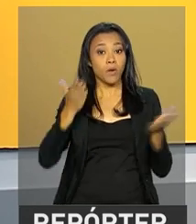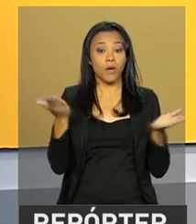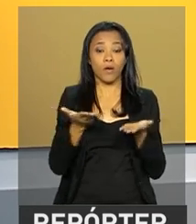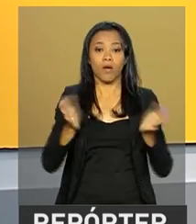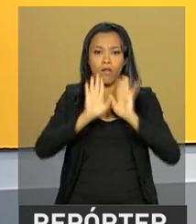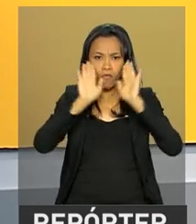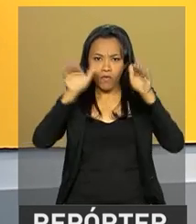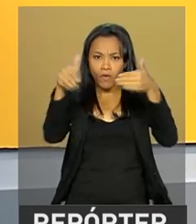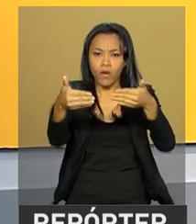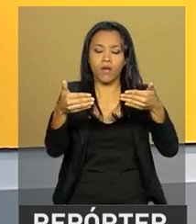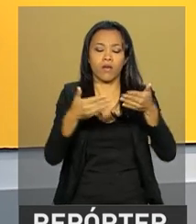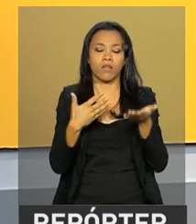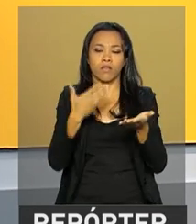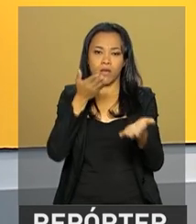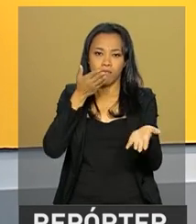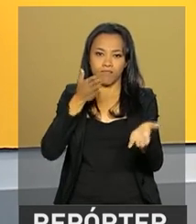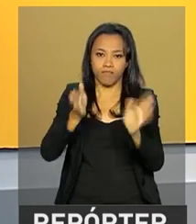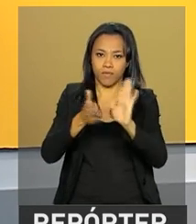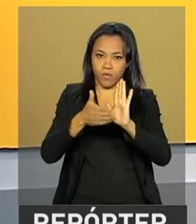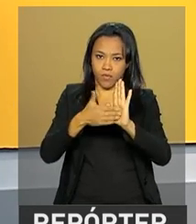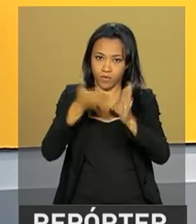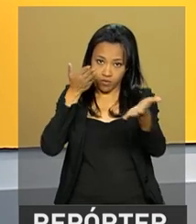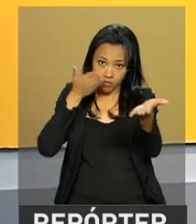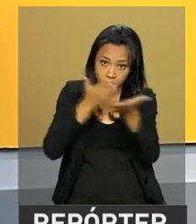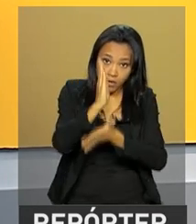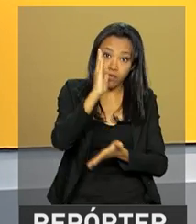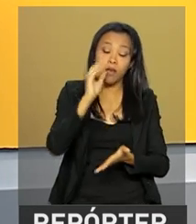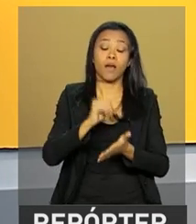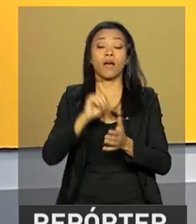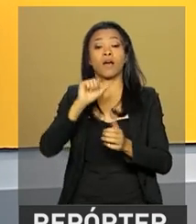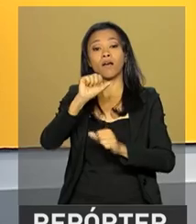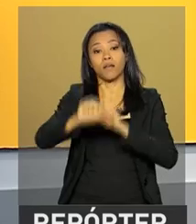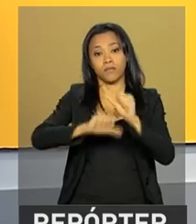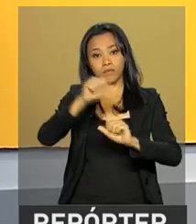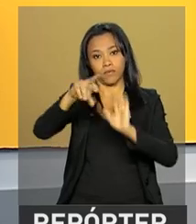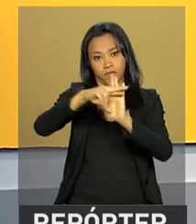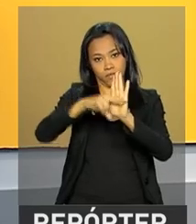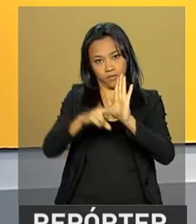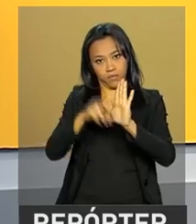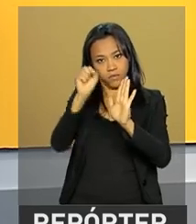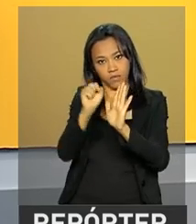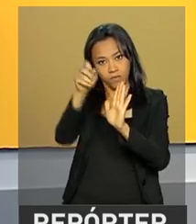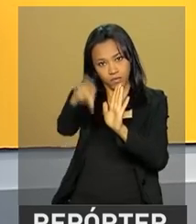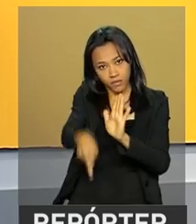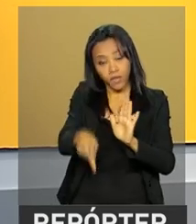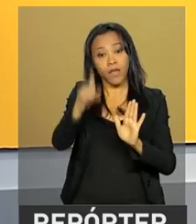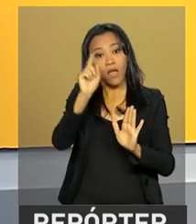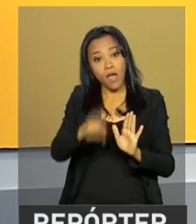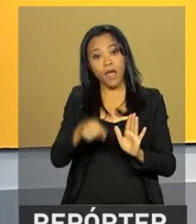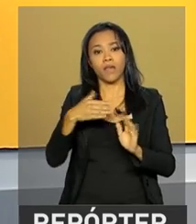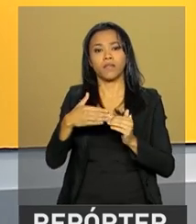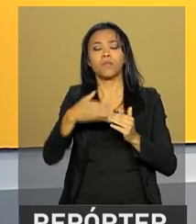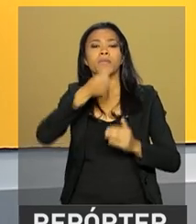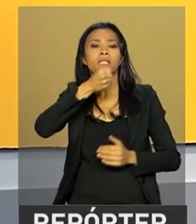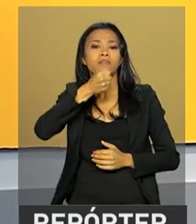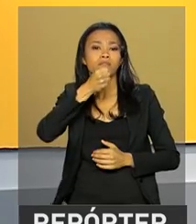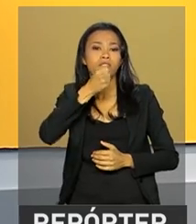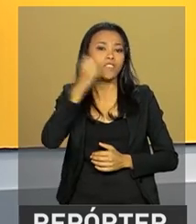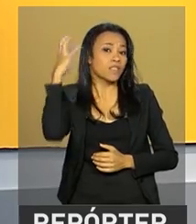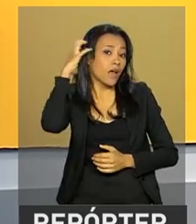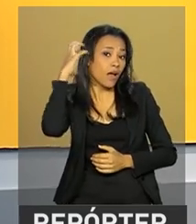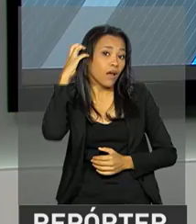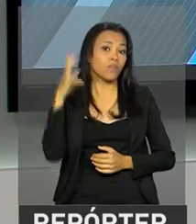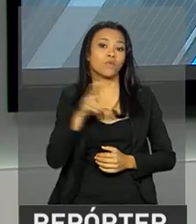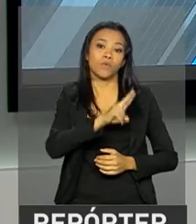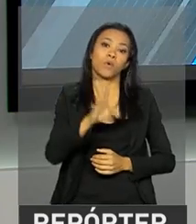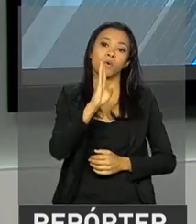na aprovação da reforma da Previdência para reorganizar as contas públicas. Foi durante uma entrevista à rádio Band